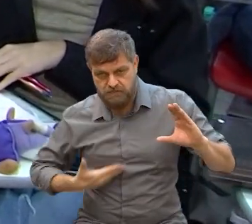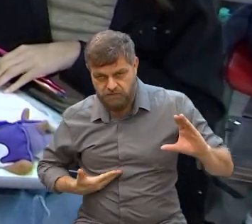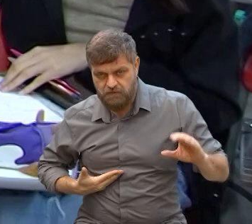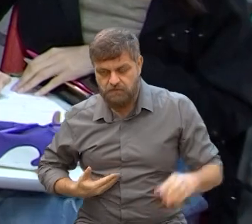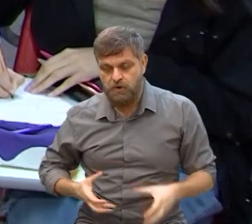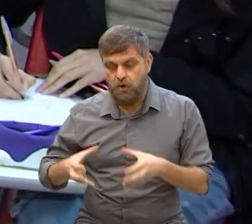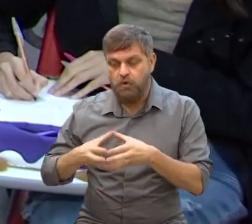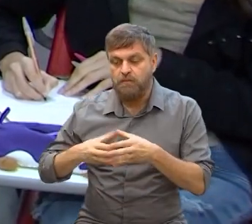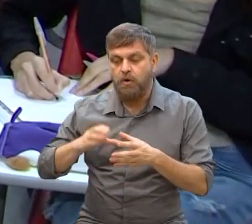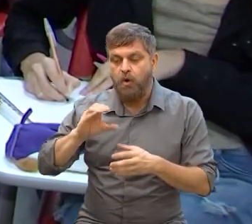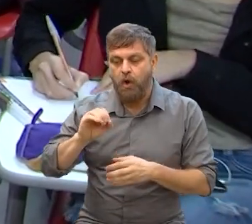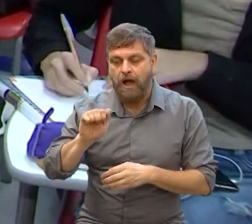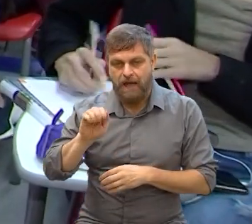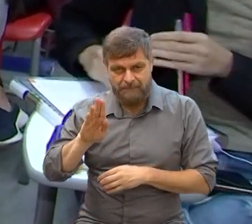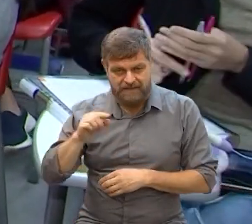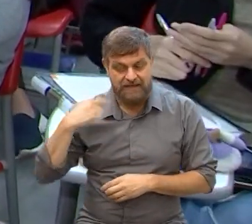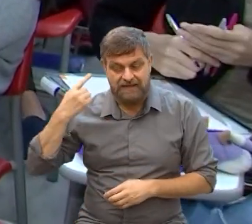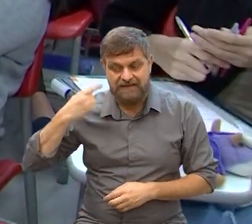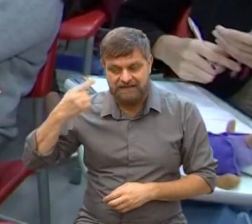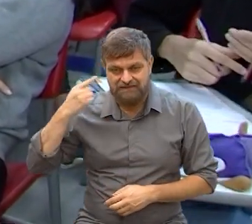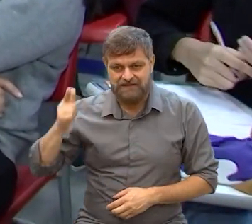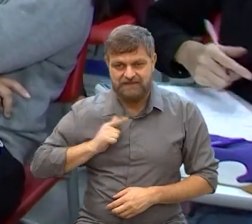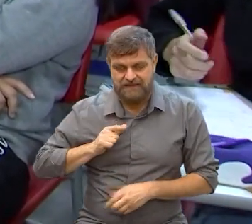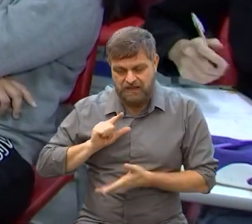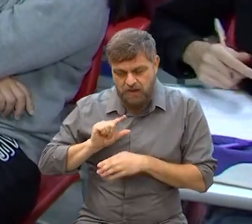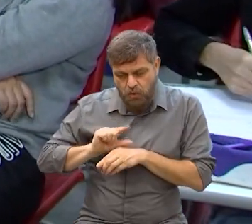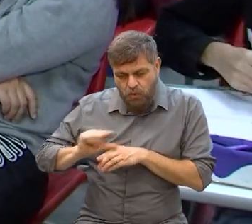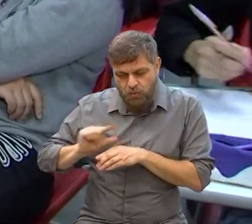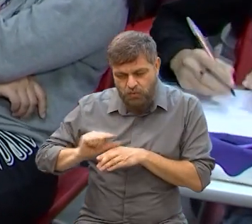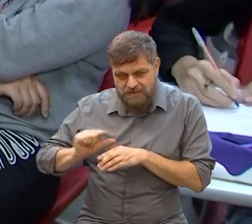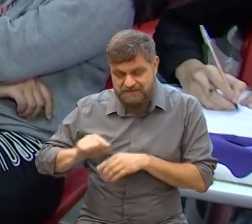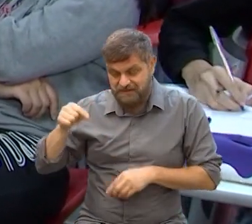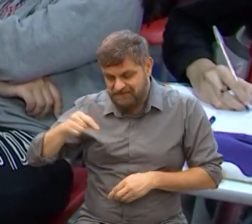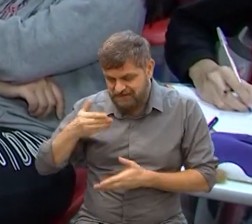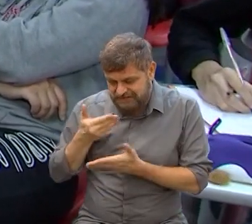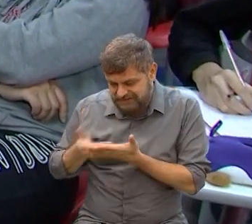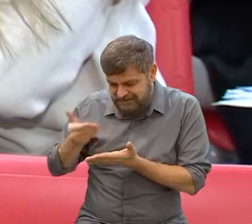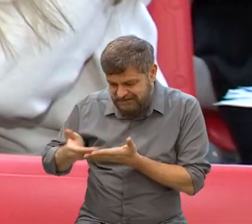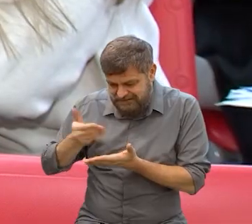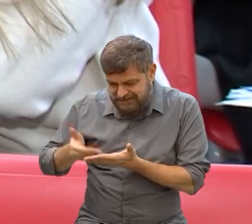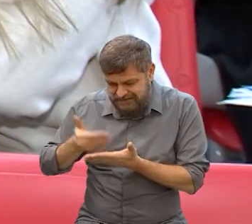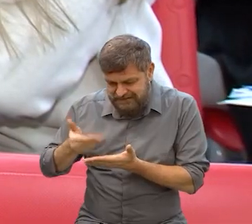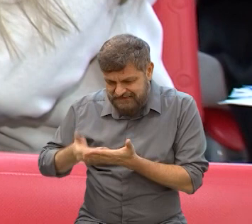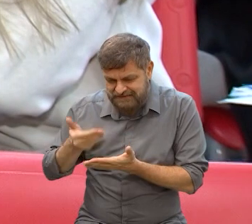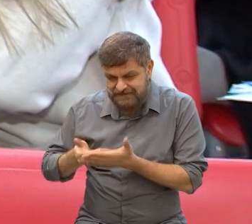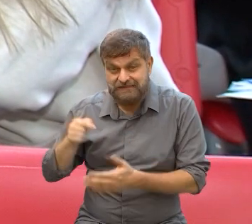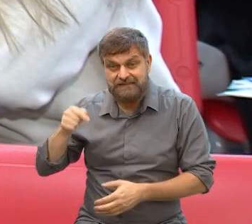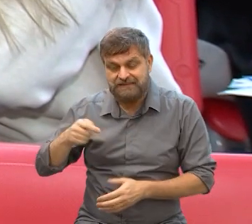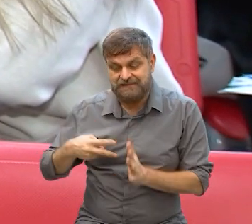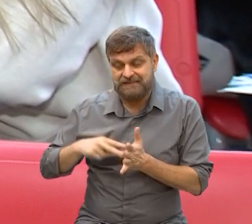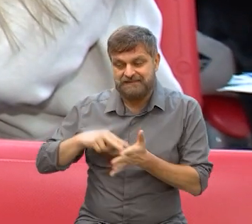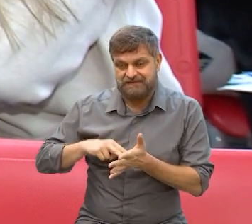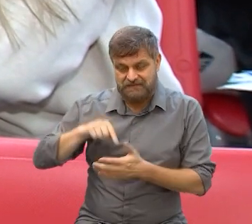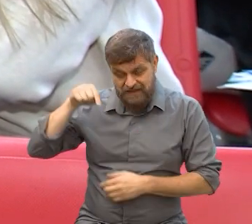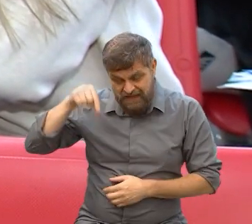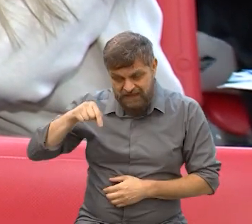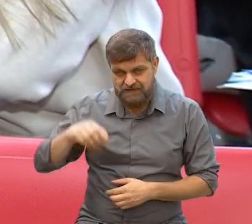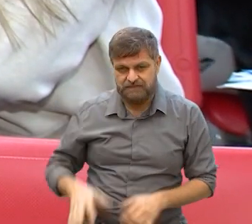OAB. Porque aí já entra o exame, que né? É isso, mas que é uma outra situação. Que vejam,